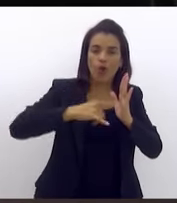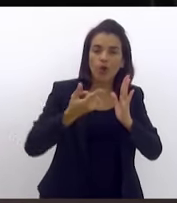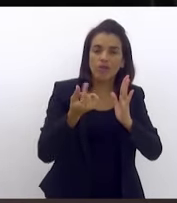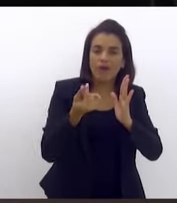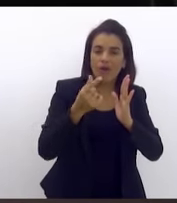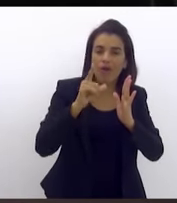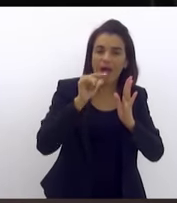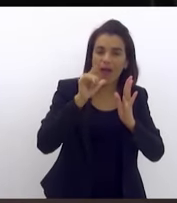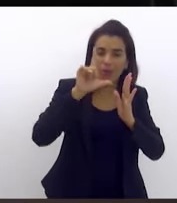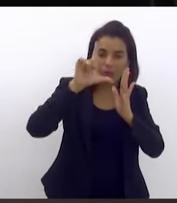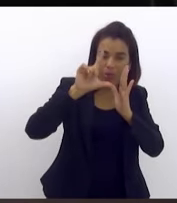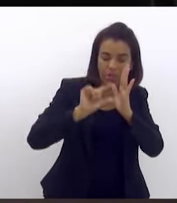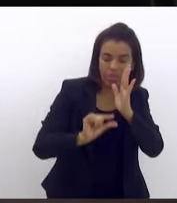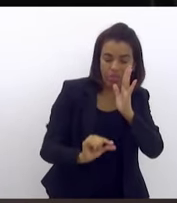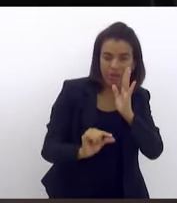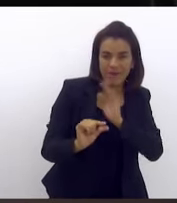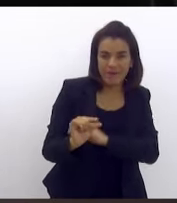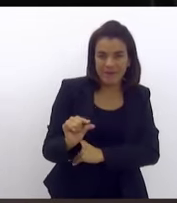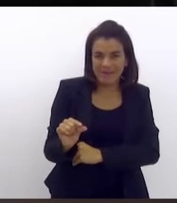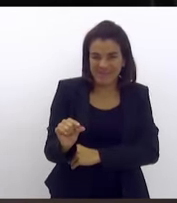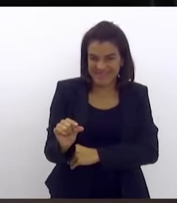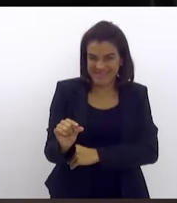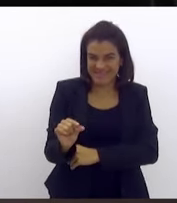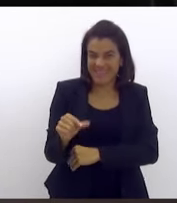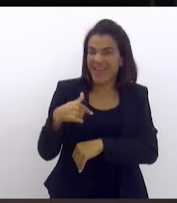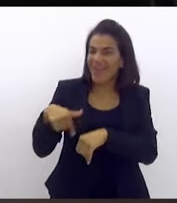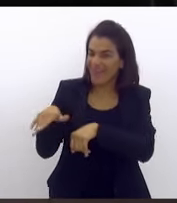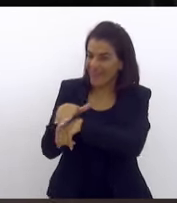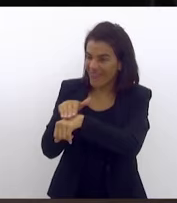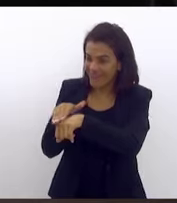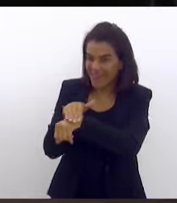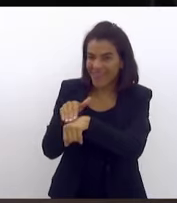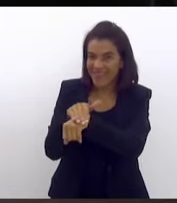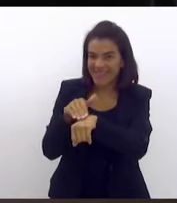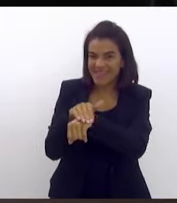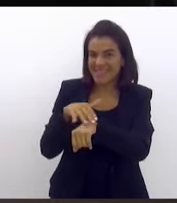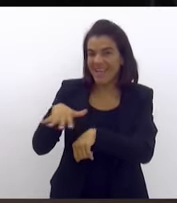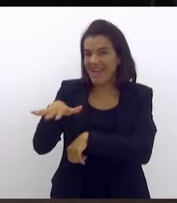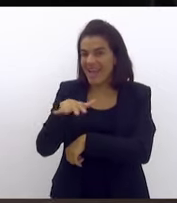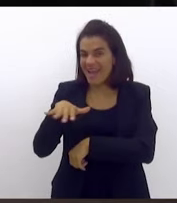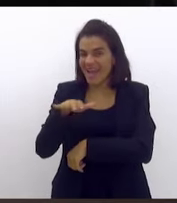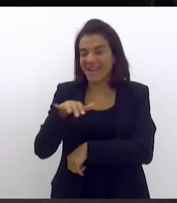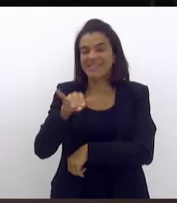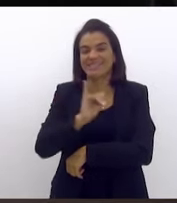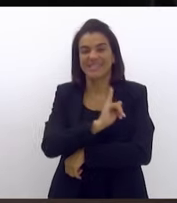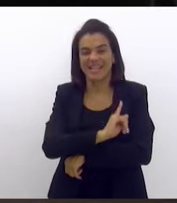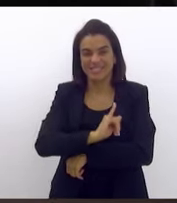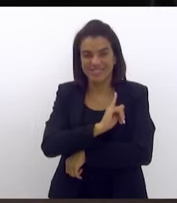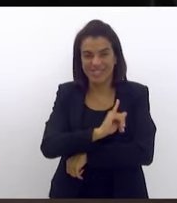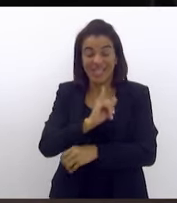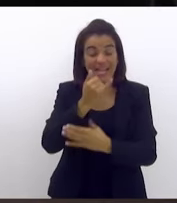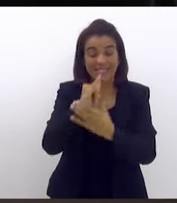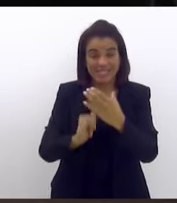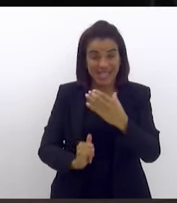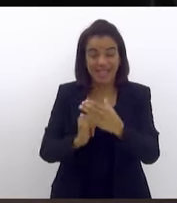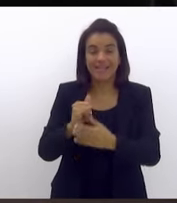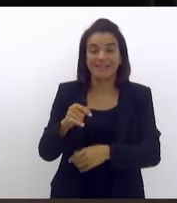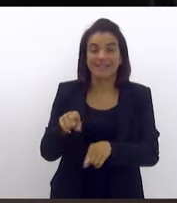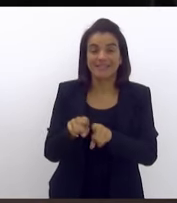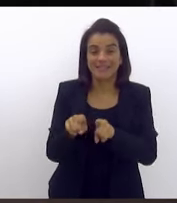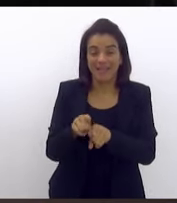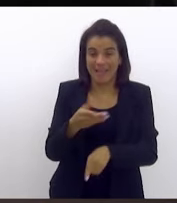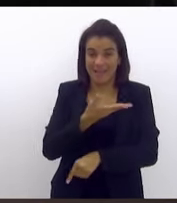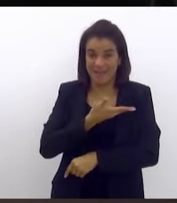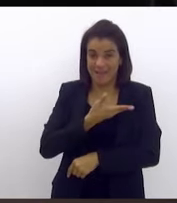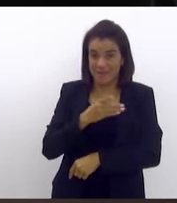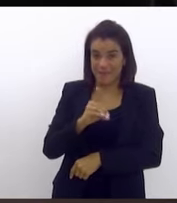de água. E olha que eu converso com vários setores, não só da área de Irajá, como bem falou o nosso amigo Dionísio